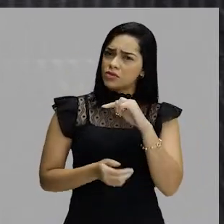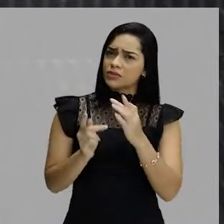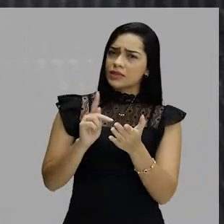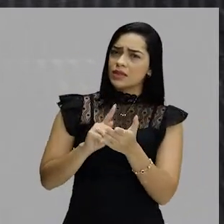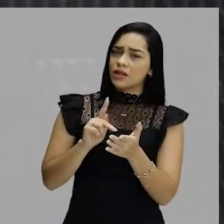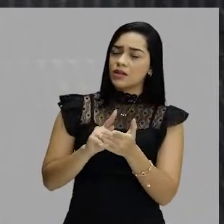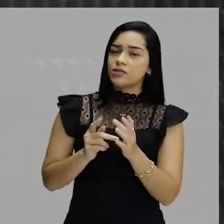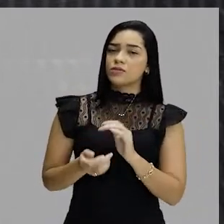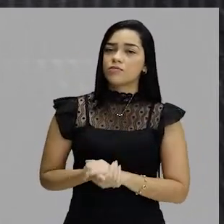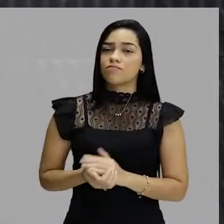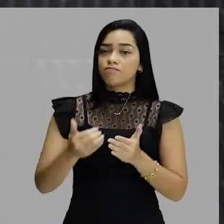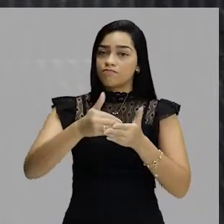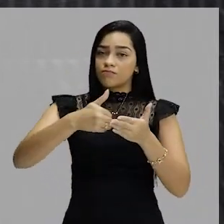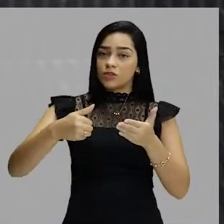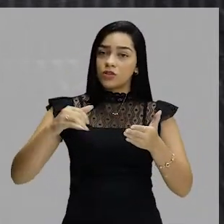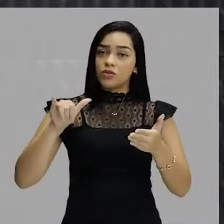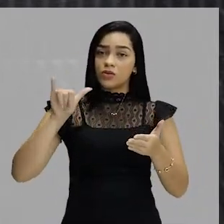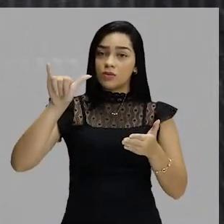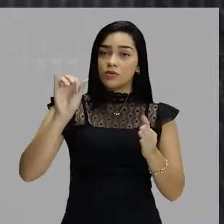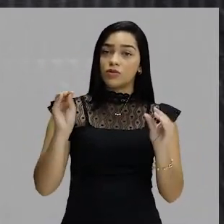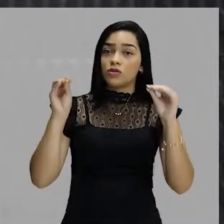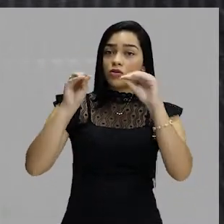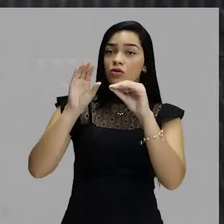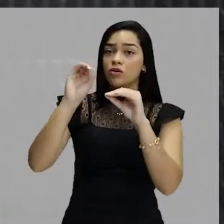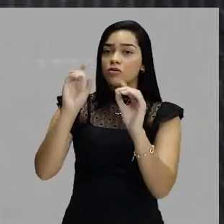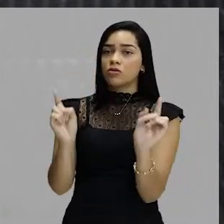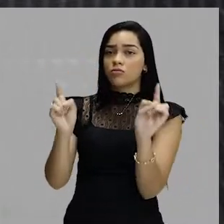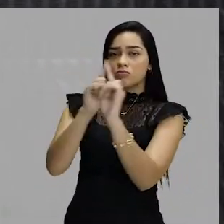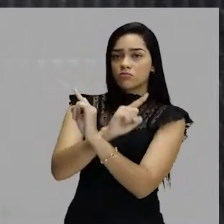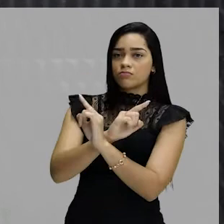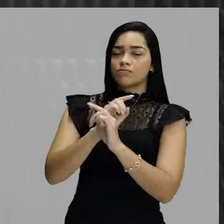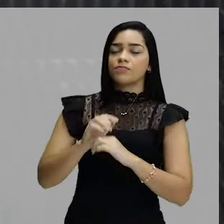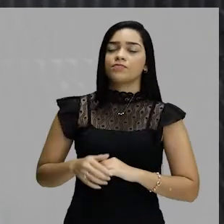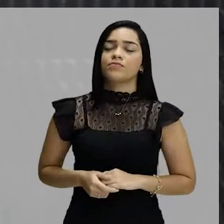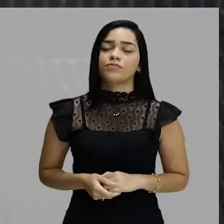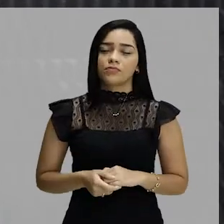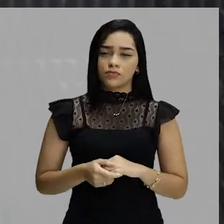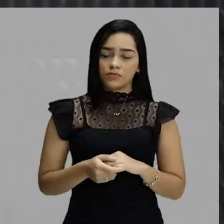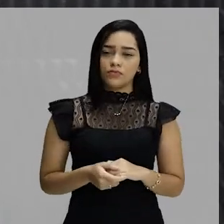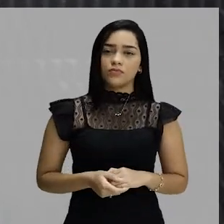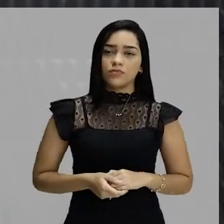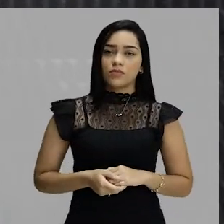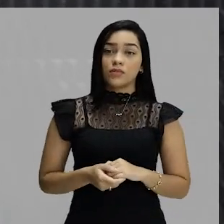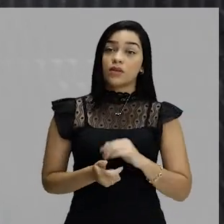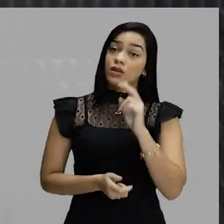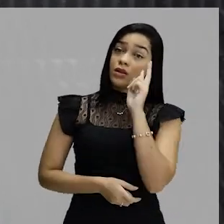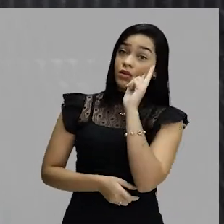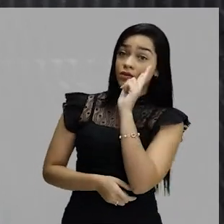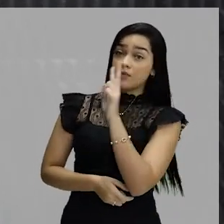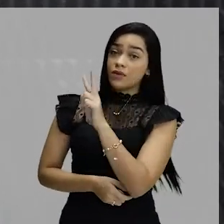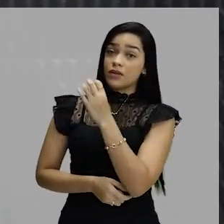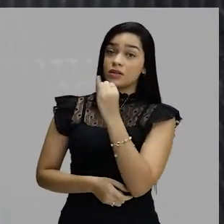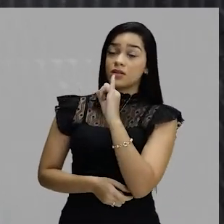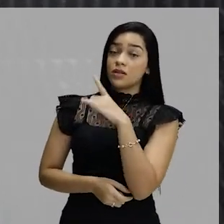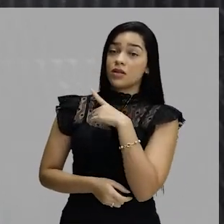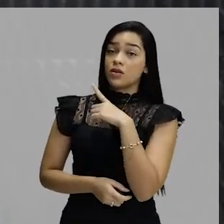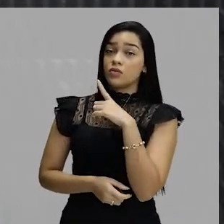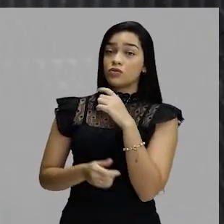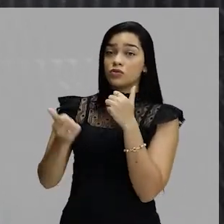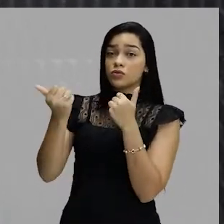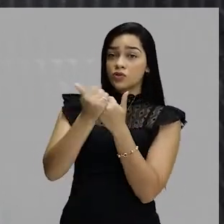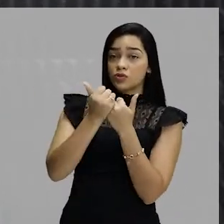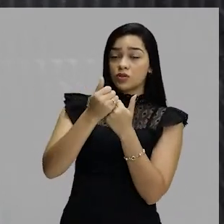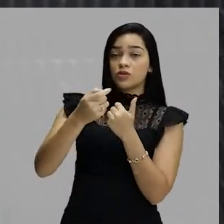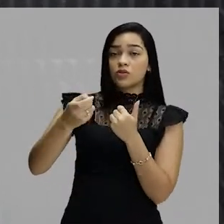verdade? Tirei esse y aqui e coloquei zero. Só fiz a inversão aí da igualdade. Tá? Então, veja bem. Se eu for substituir o